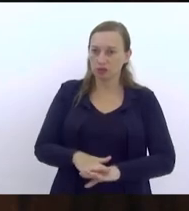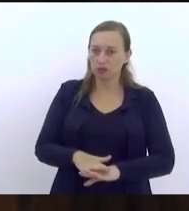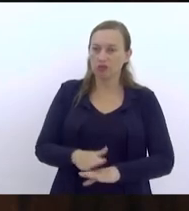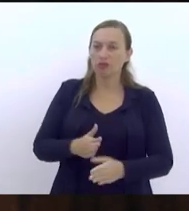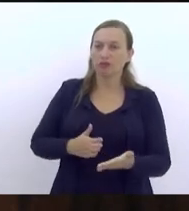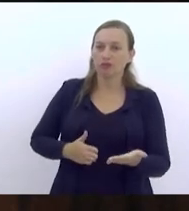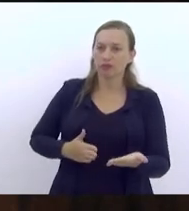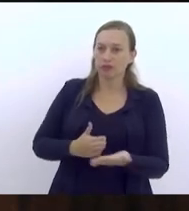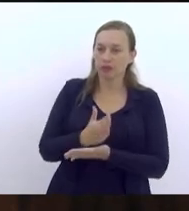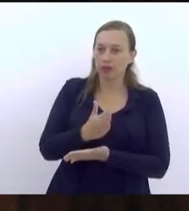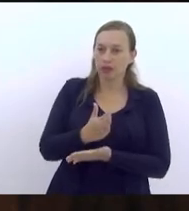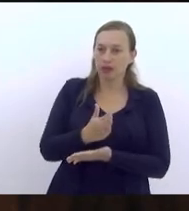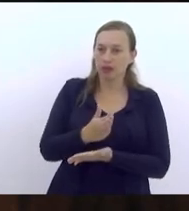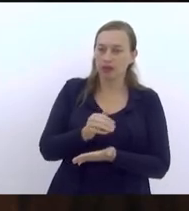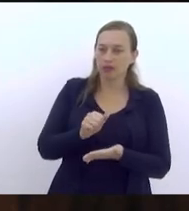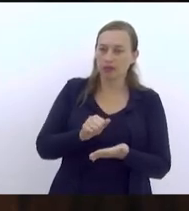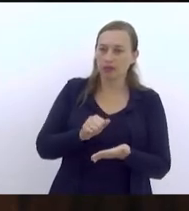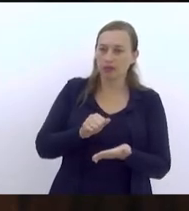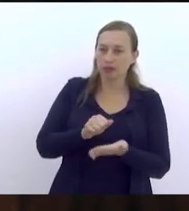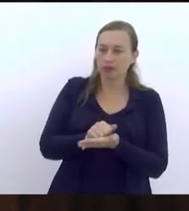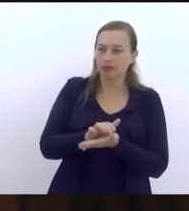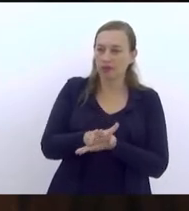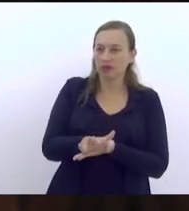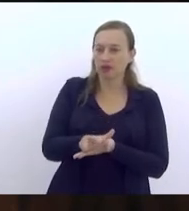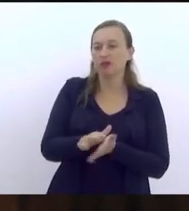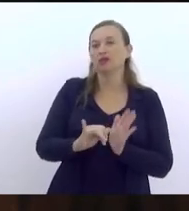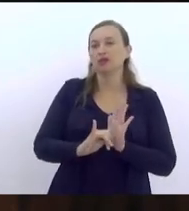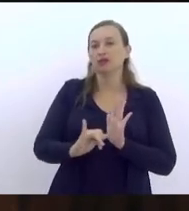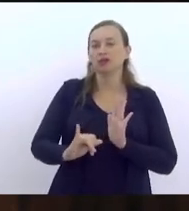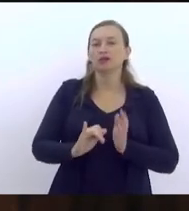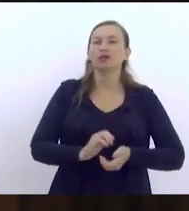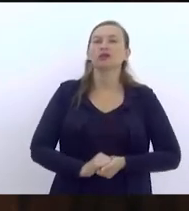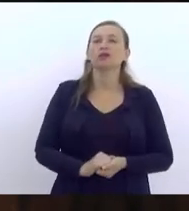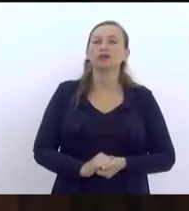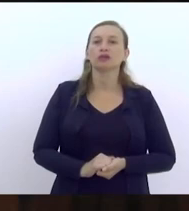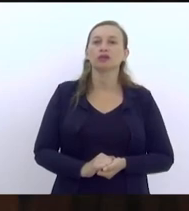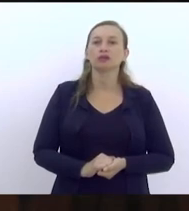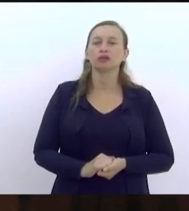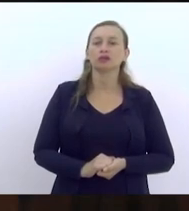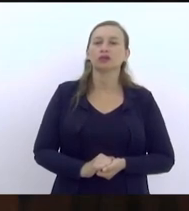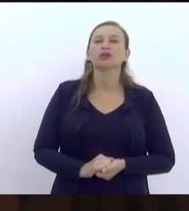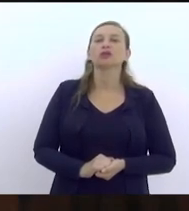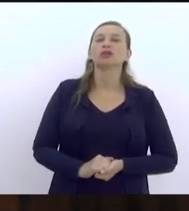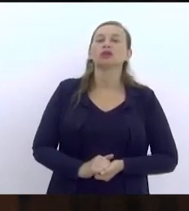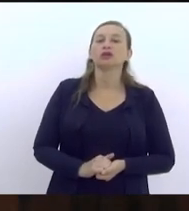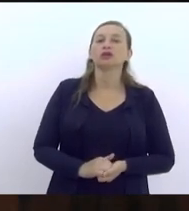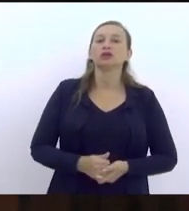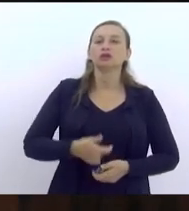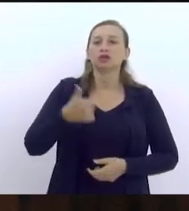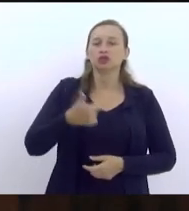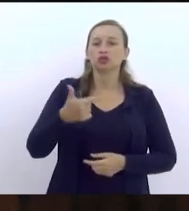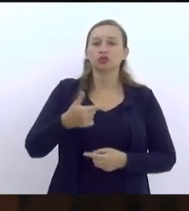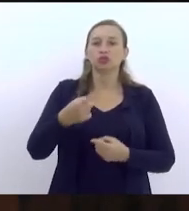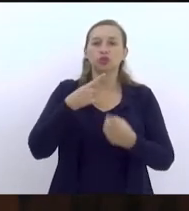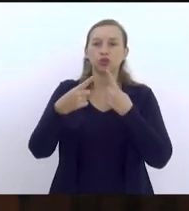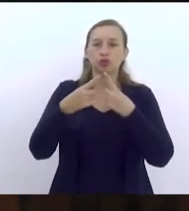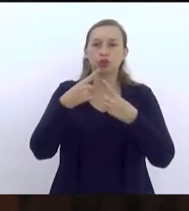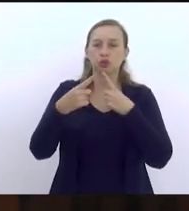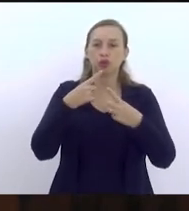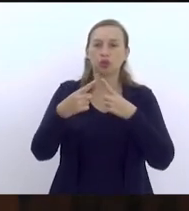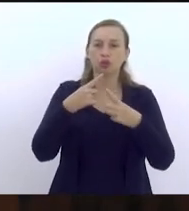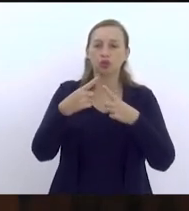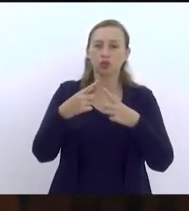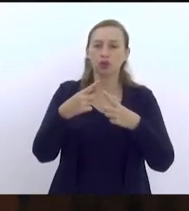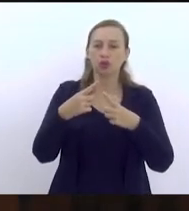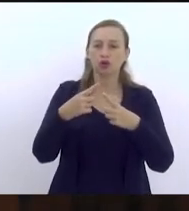permaneçam como estão, aprovado. Vai autógrafo. Em tramitação ordinária, em segunda discussão, redação